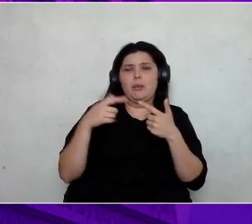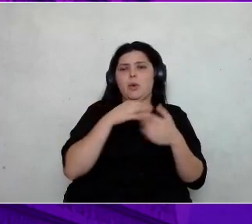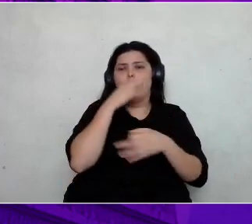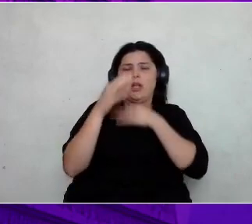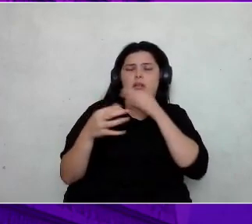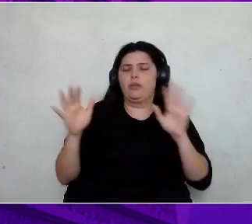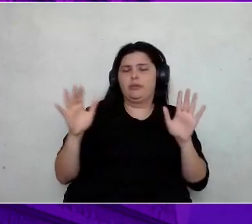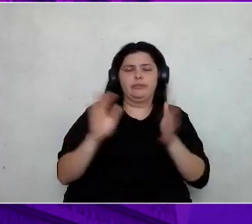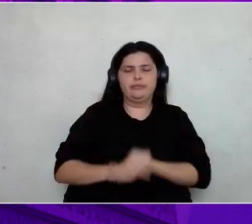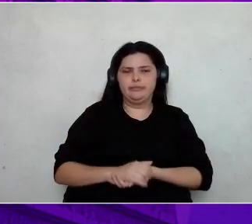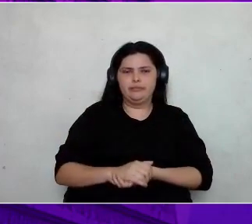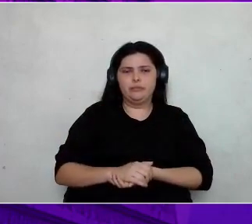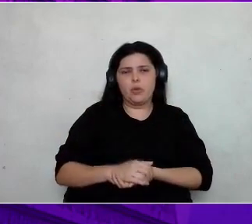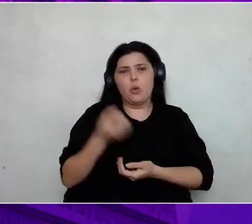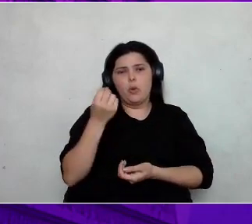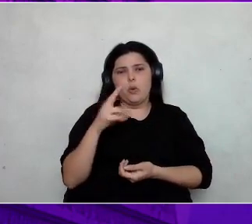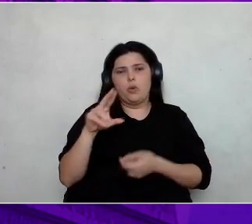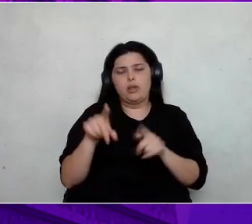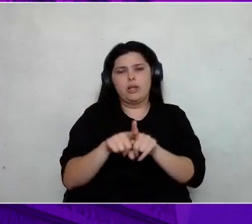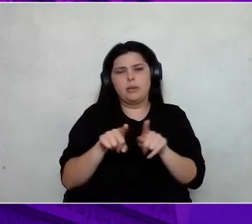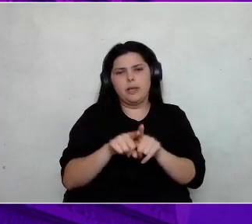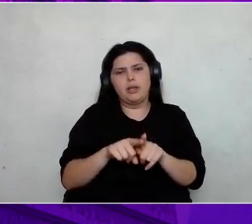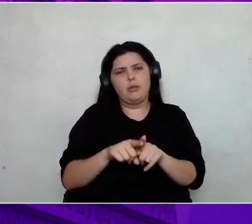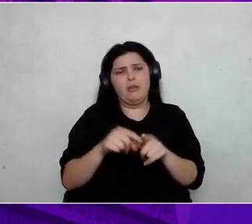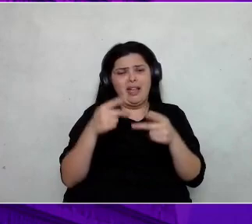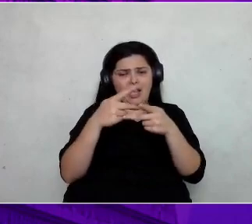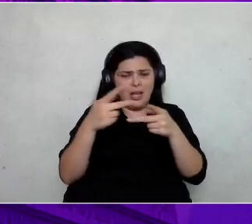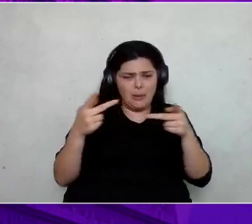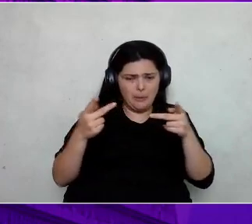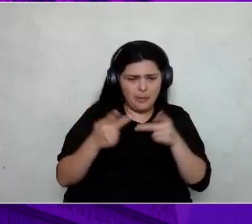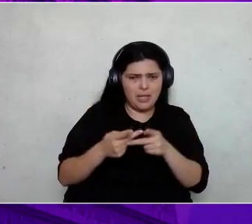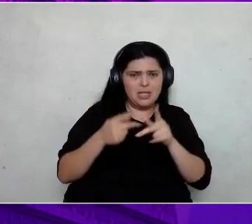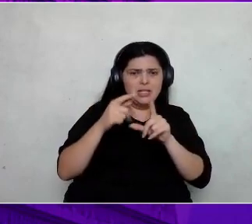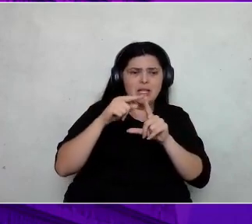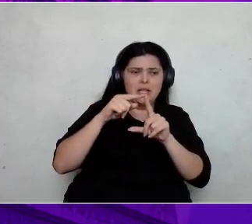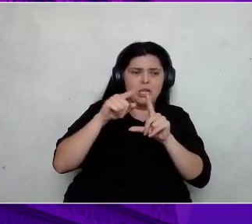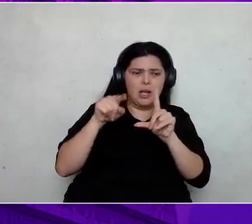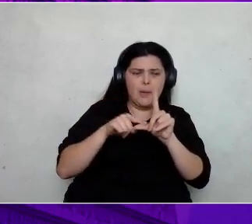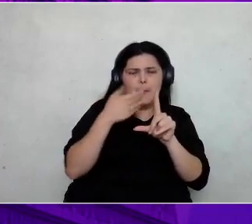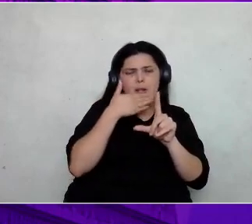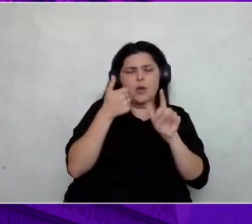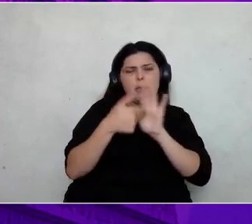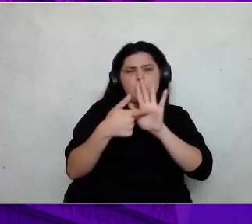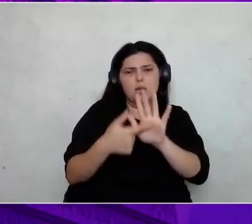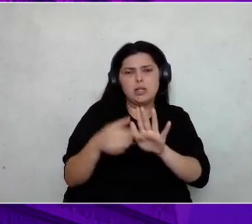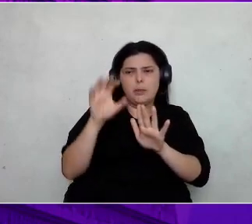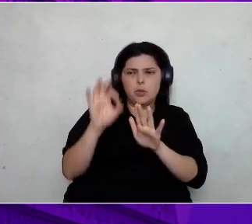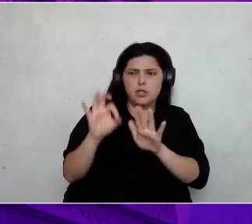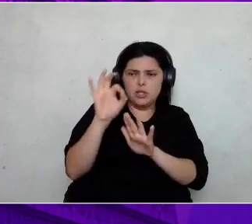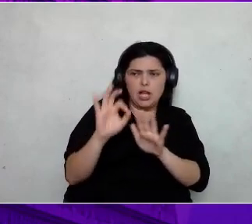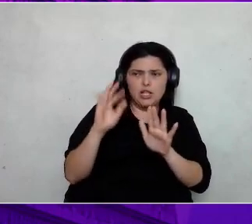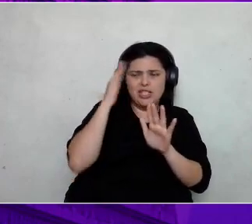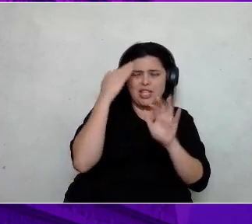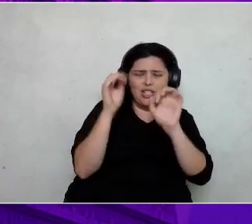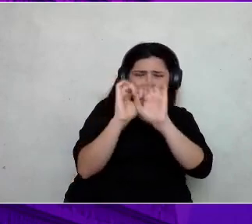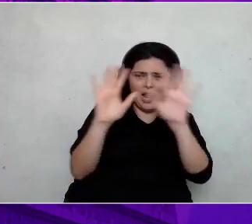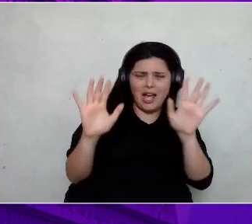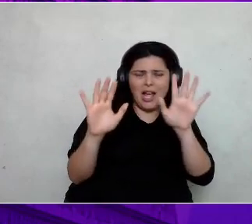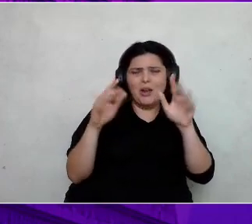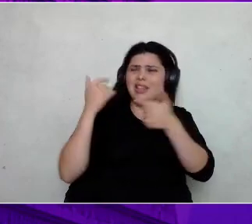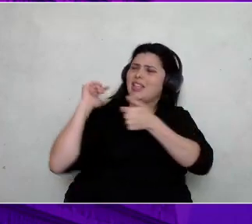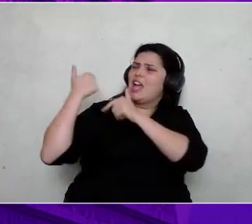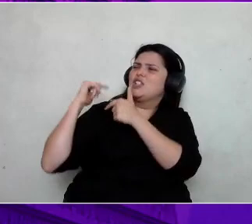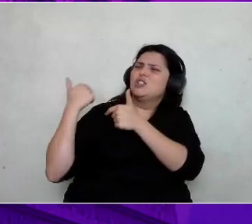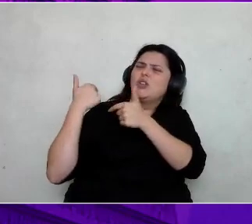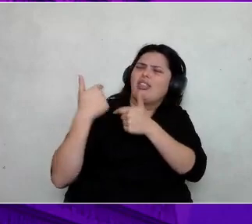Ou então não, gráfico de pizza é a melhor opção para mostrar proporção, todo mundo entende, é um clássico, pelo amor de